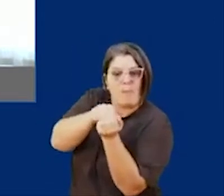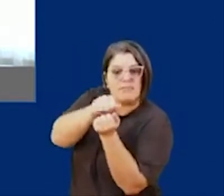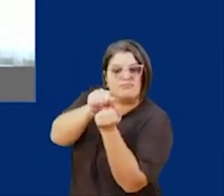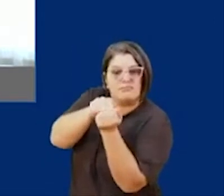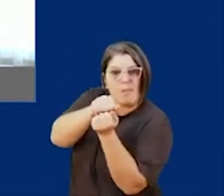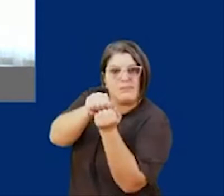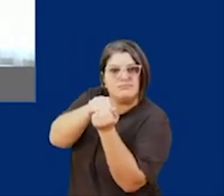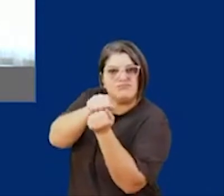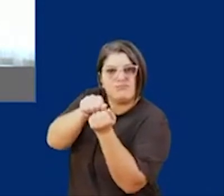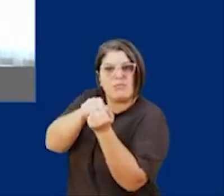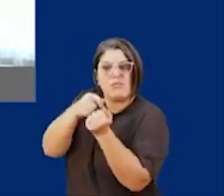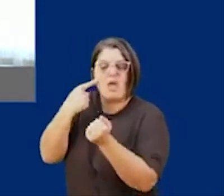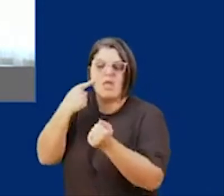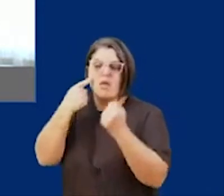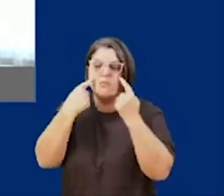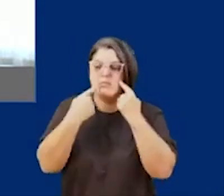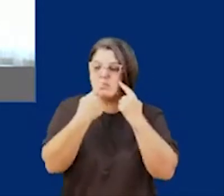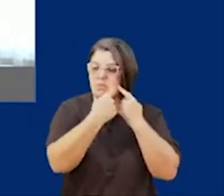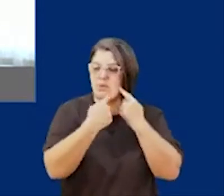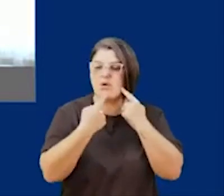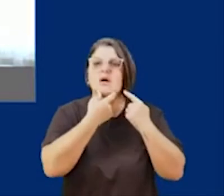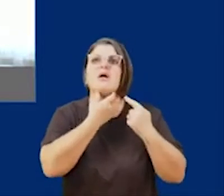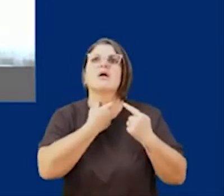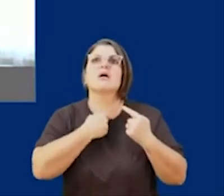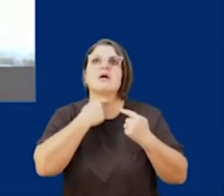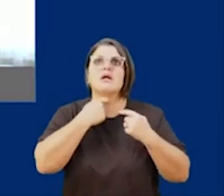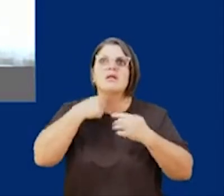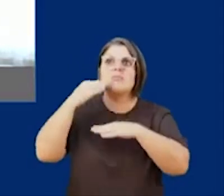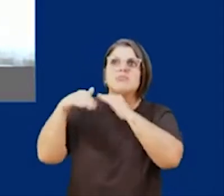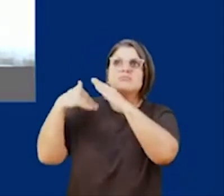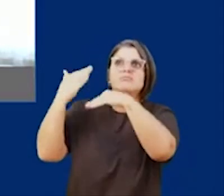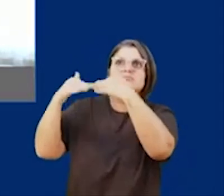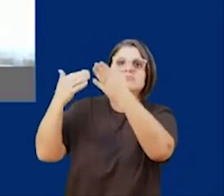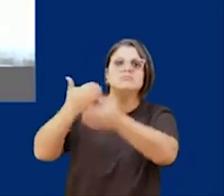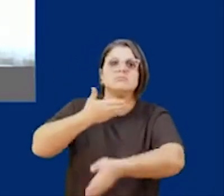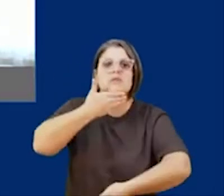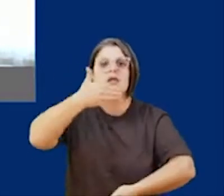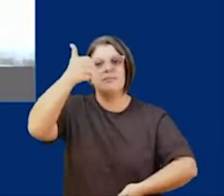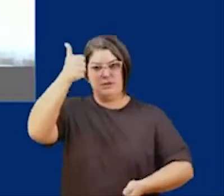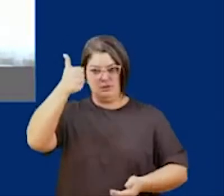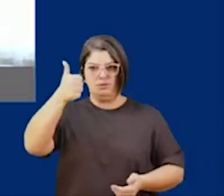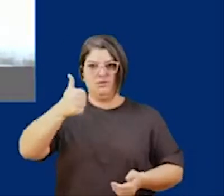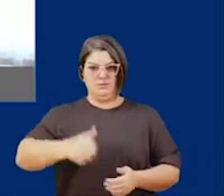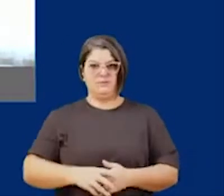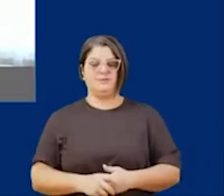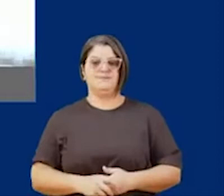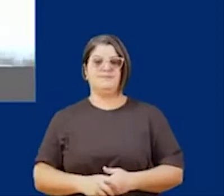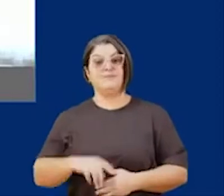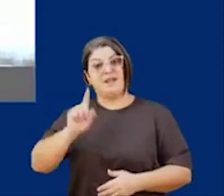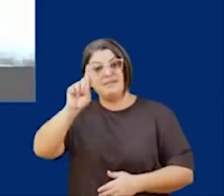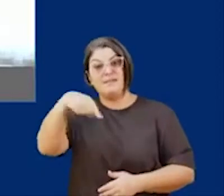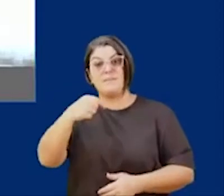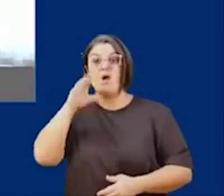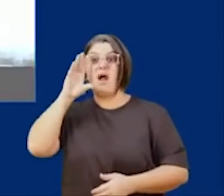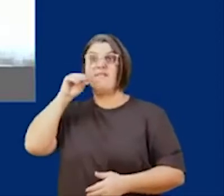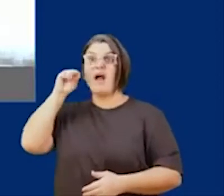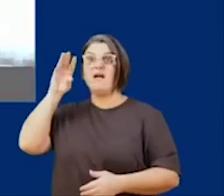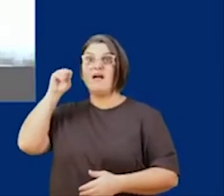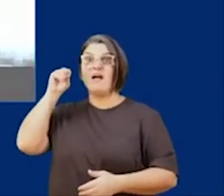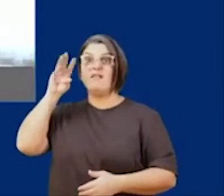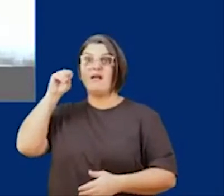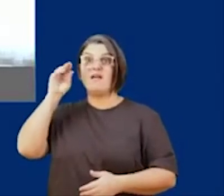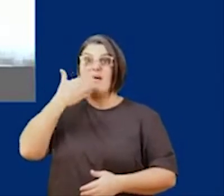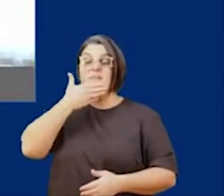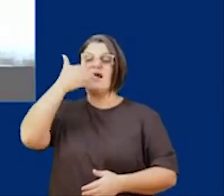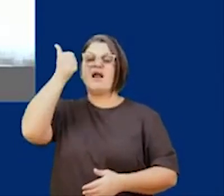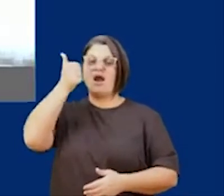todos esses sistemas que estão envolvidos com o desenvolvimento da boca, né, e que vai depois ajudar no desenvolvimento da fala também, né. Uma outra coisa